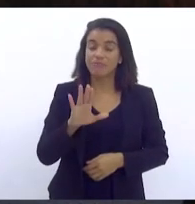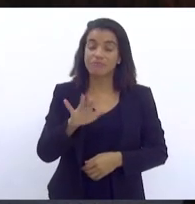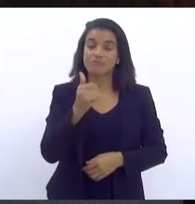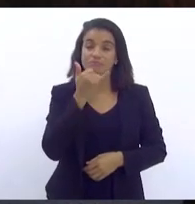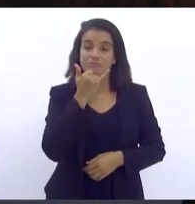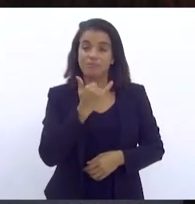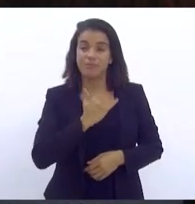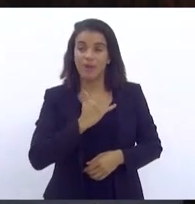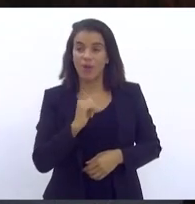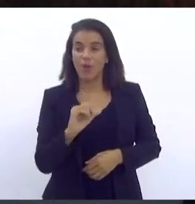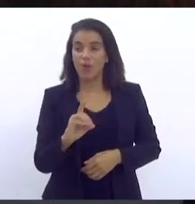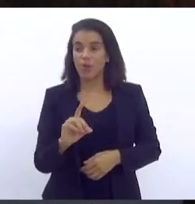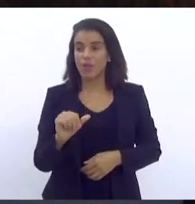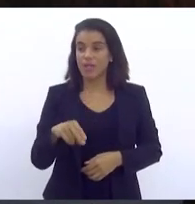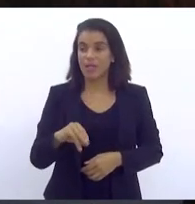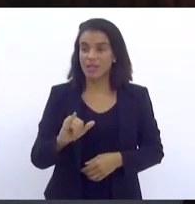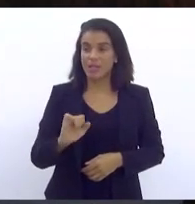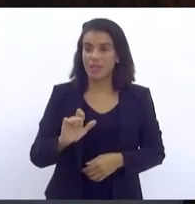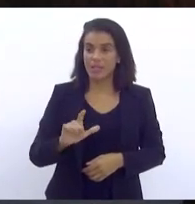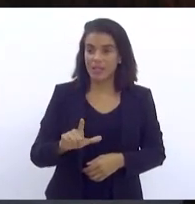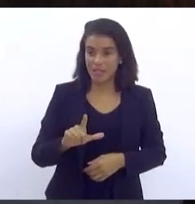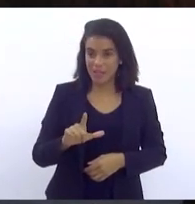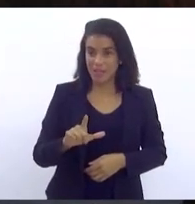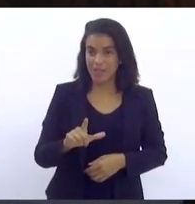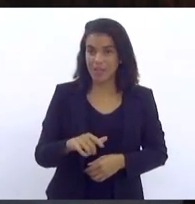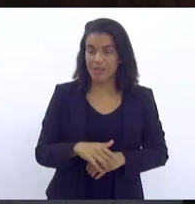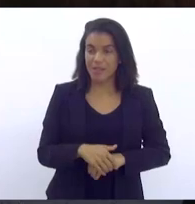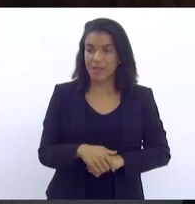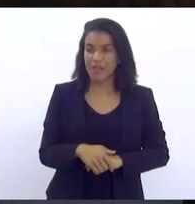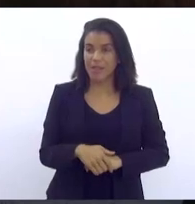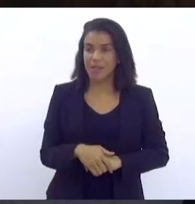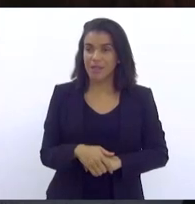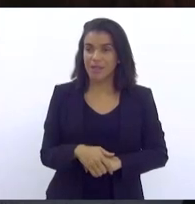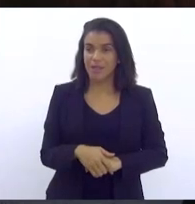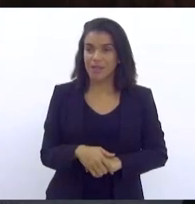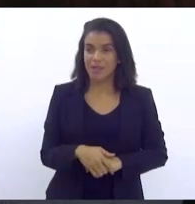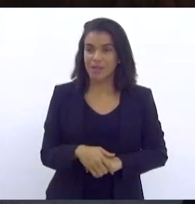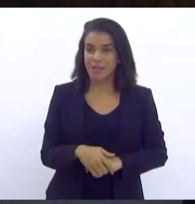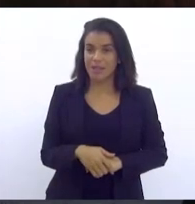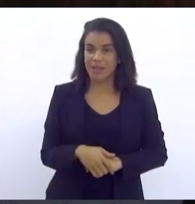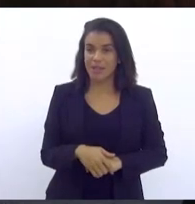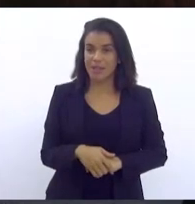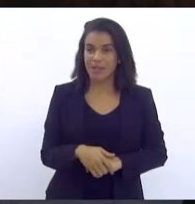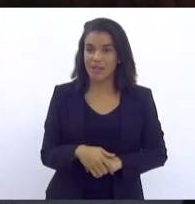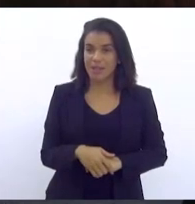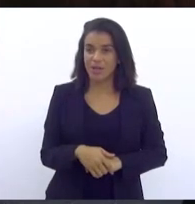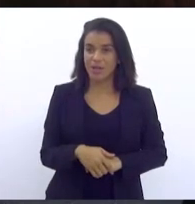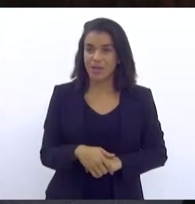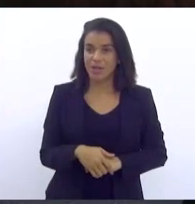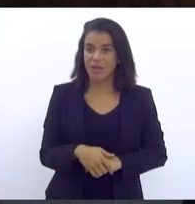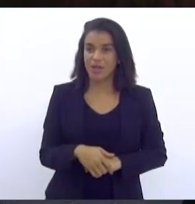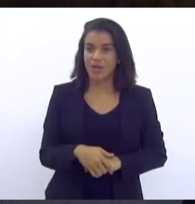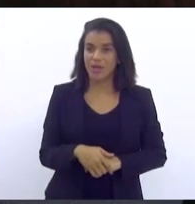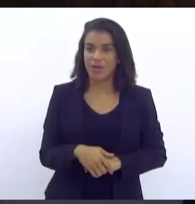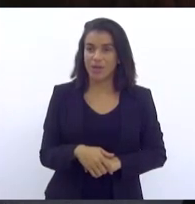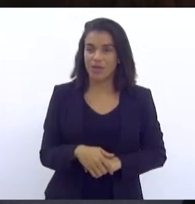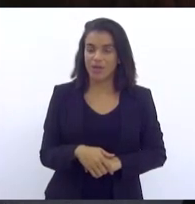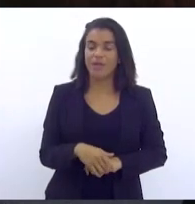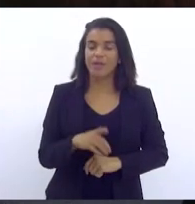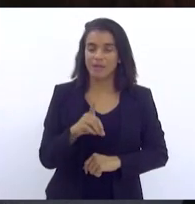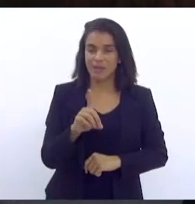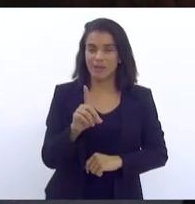Agnaldo não pode participar desculpa qual o seu nome para não errar Daniel cumura é Reginaldo não Daniel ura Daniel Daniel Ah